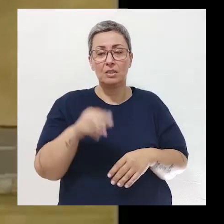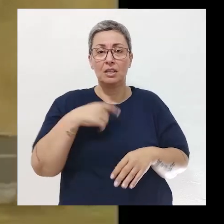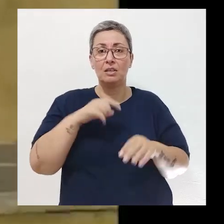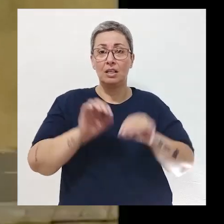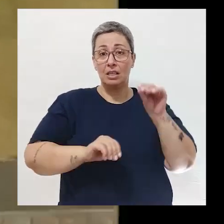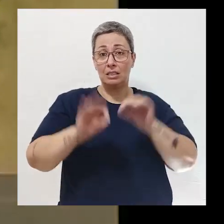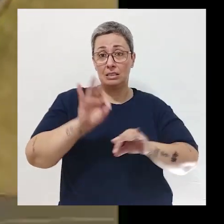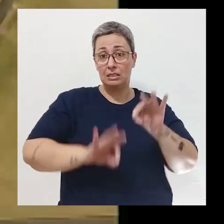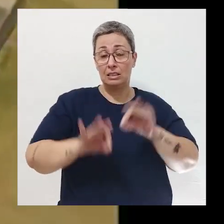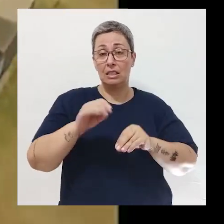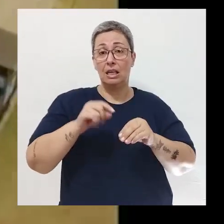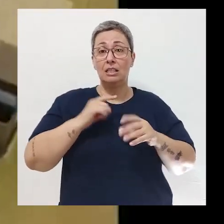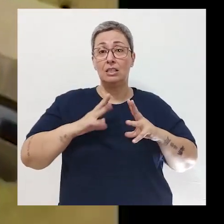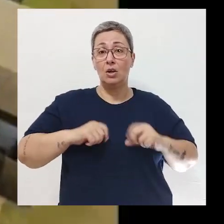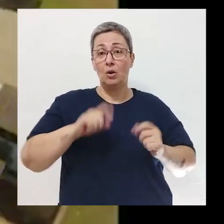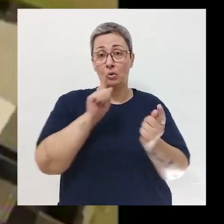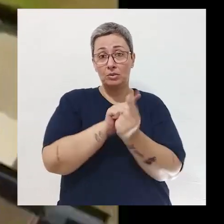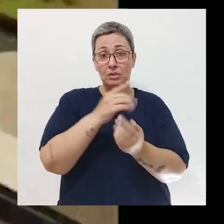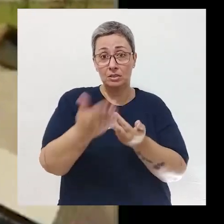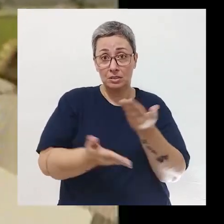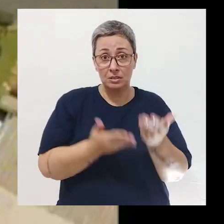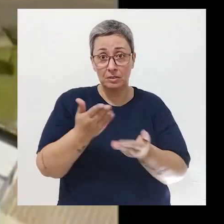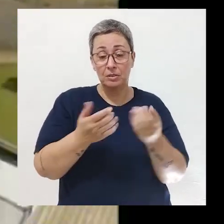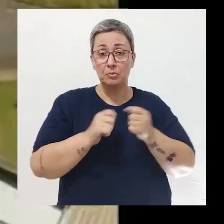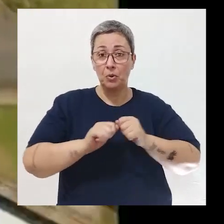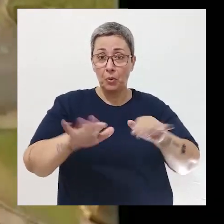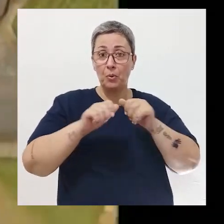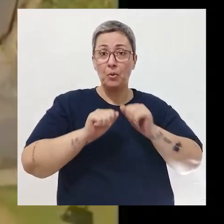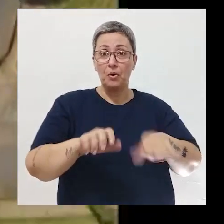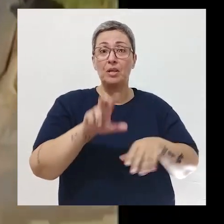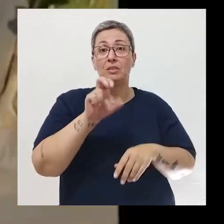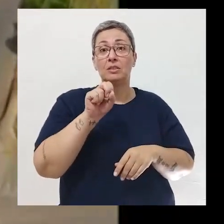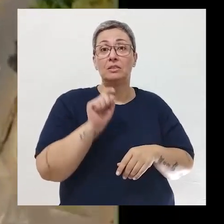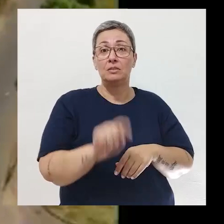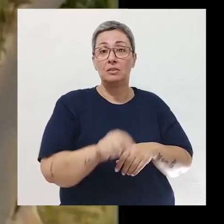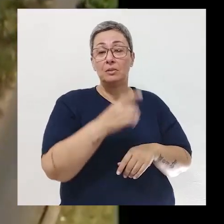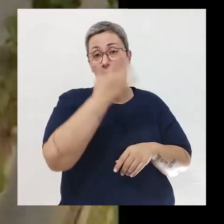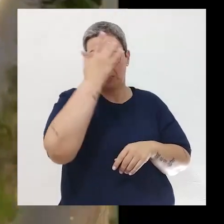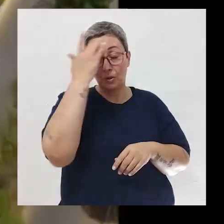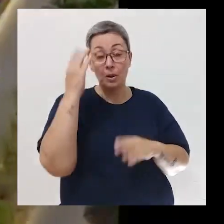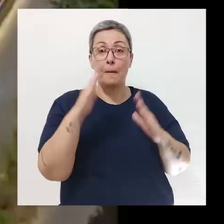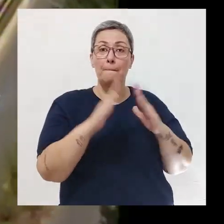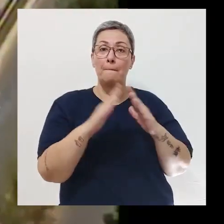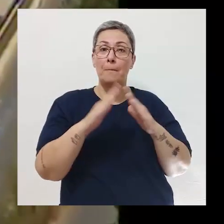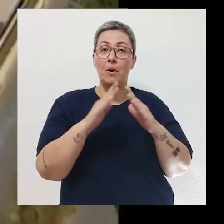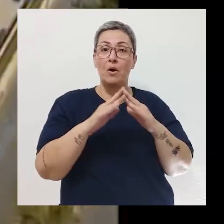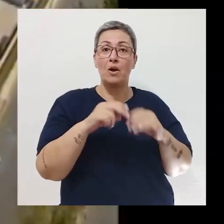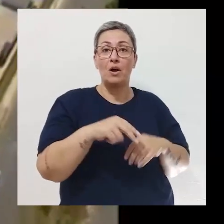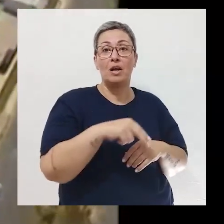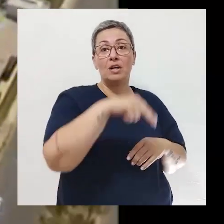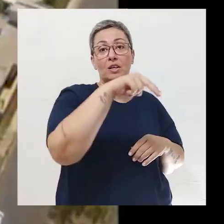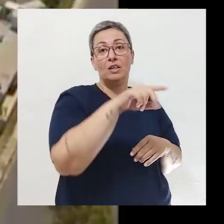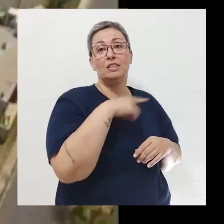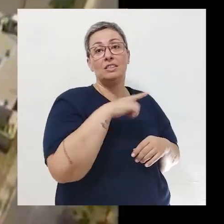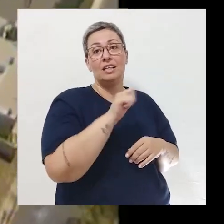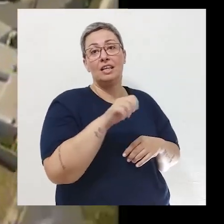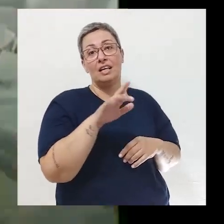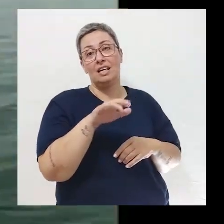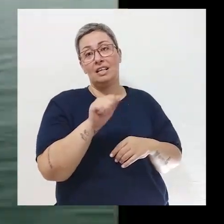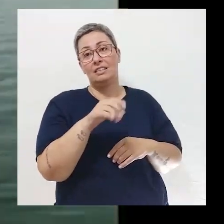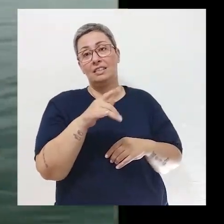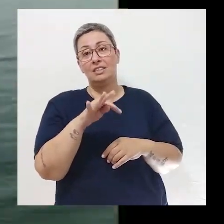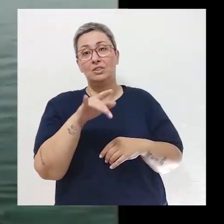de tratamento. Depois, tudo isso é distribuído para mais de 50 mil pessoas que moram na zona norte de